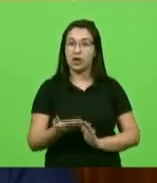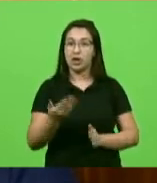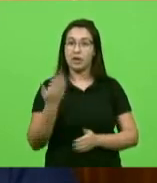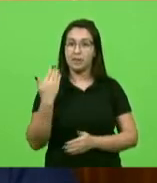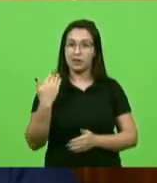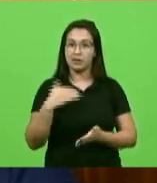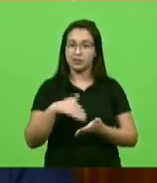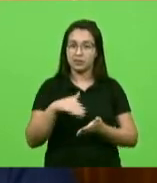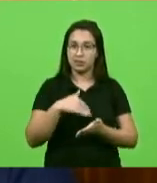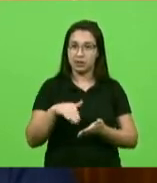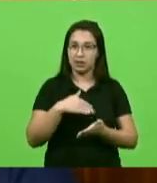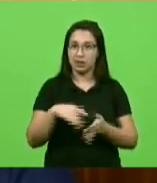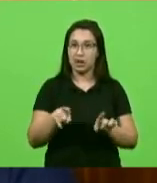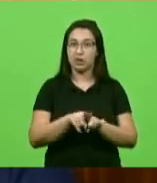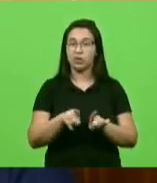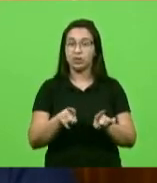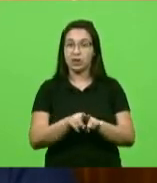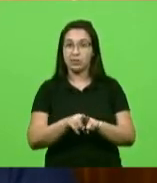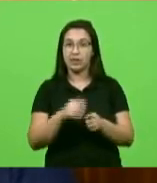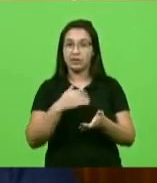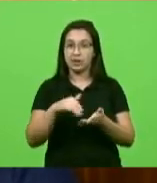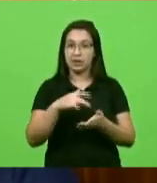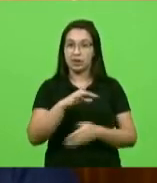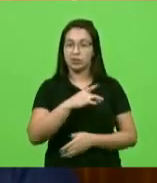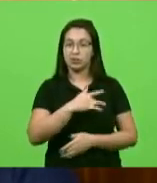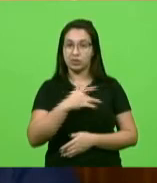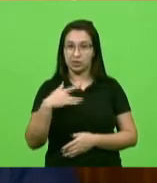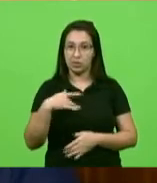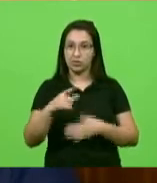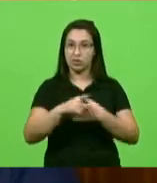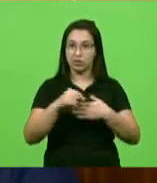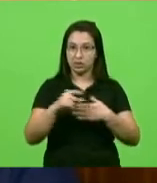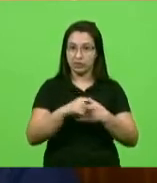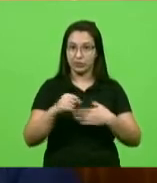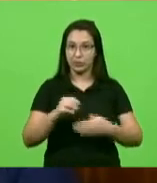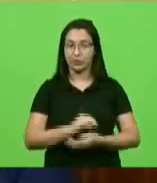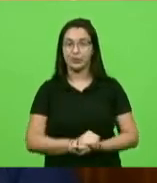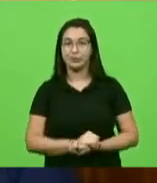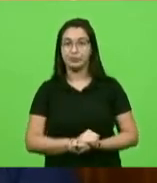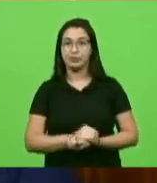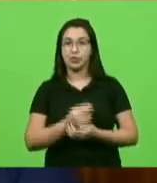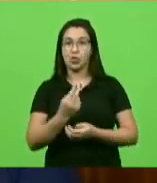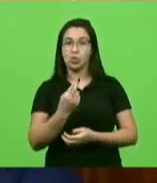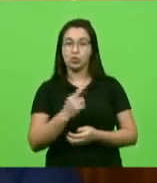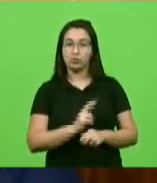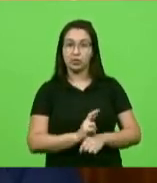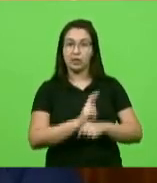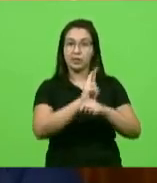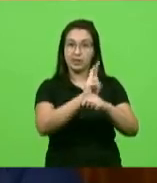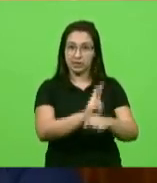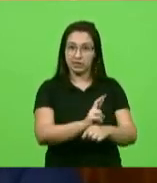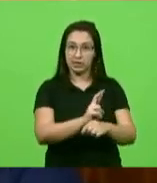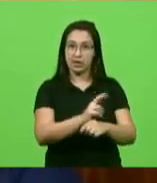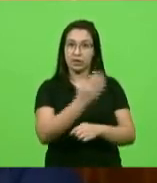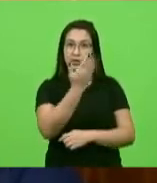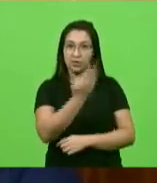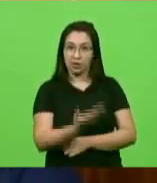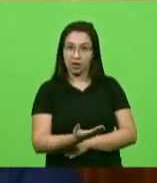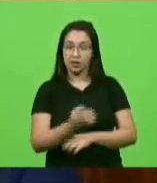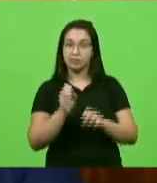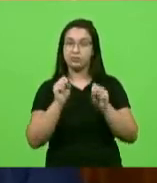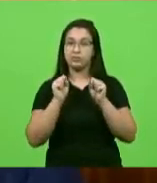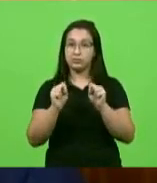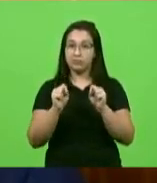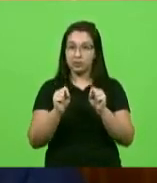Casa Civil e ex-secretário de Saúde. E o representado, e que o representado possa, conforme